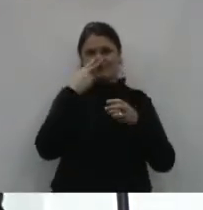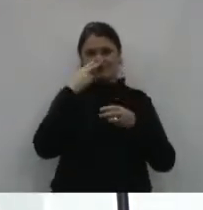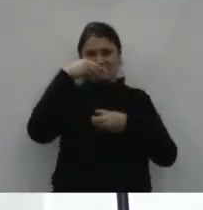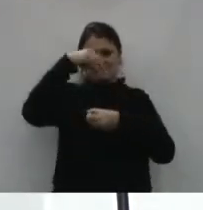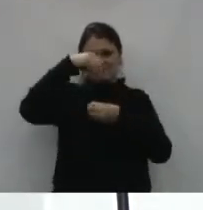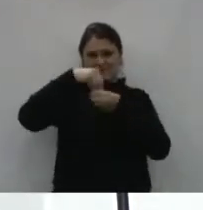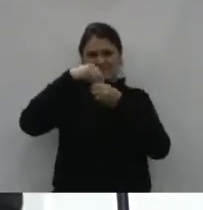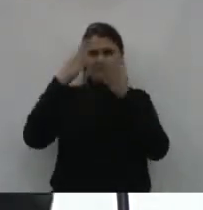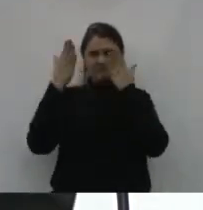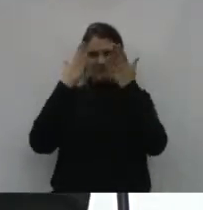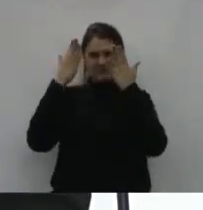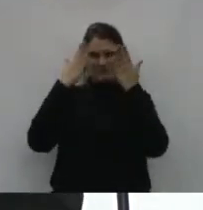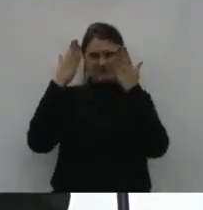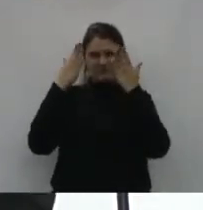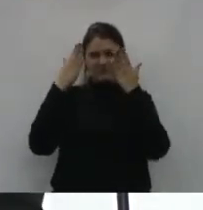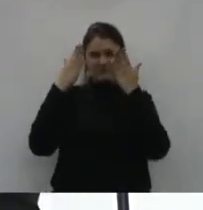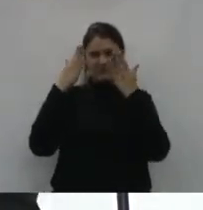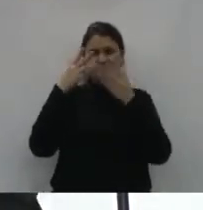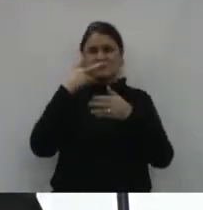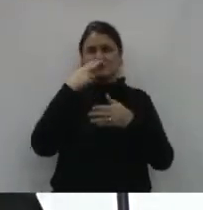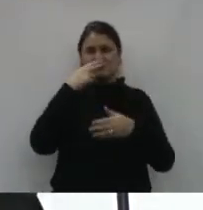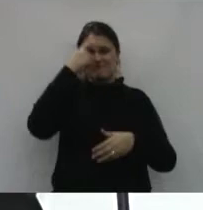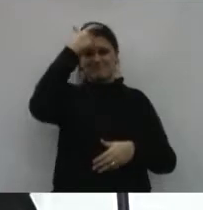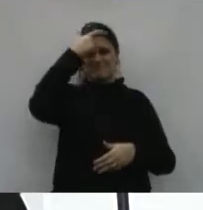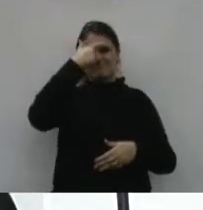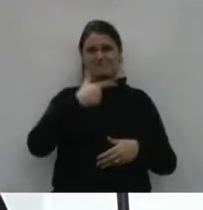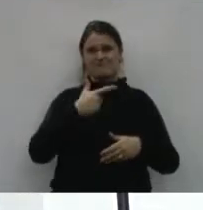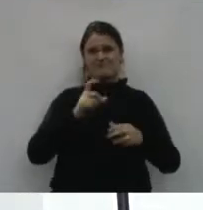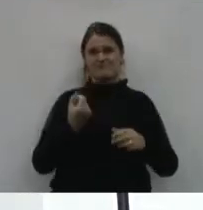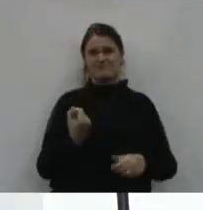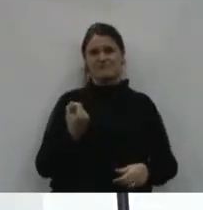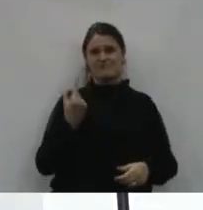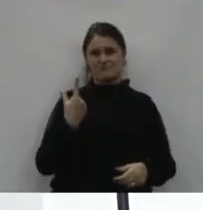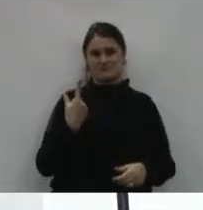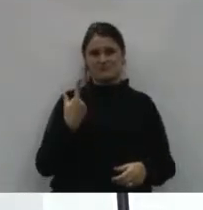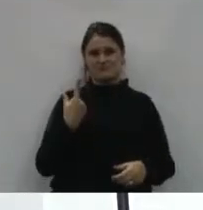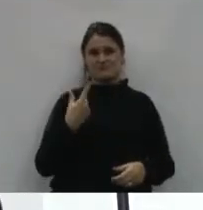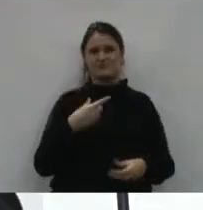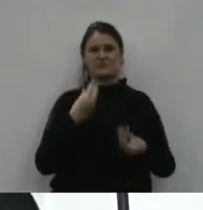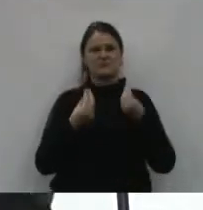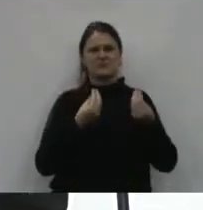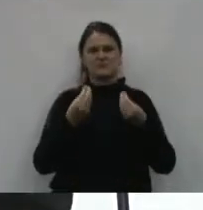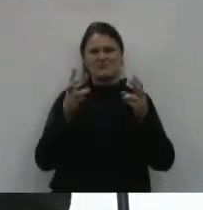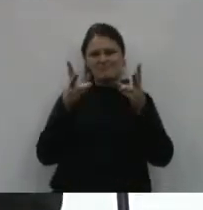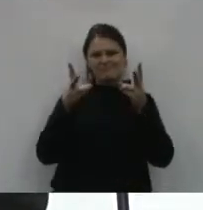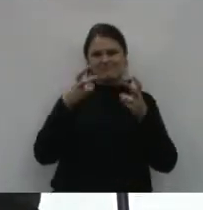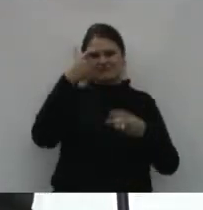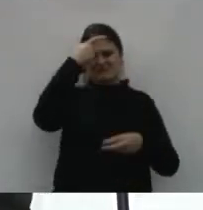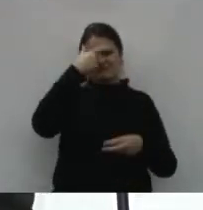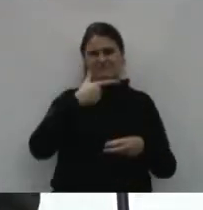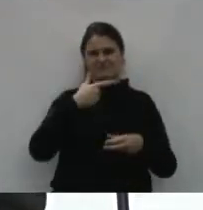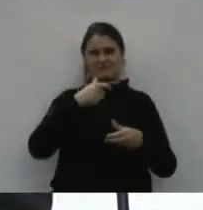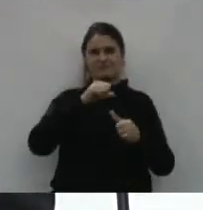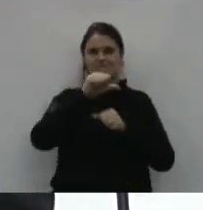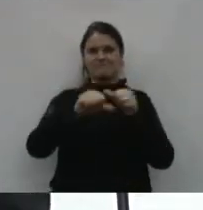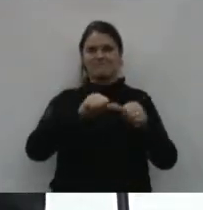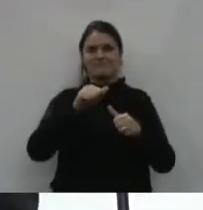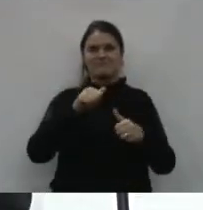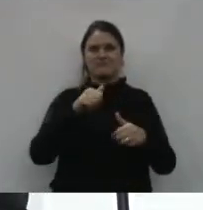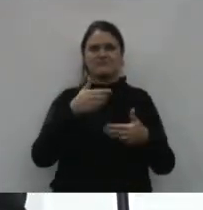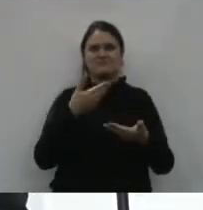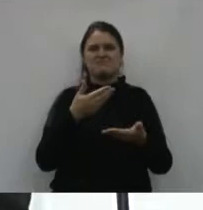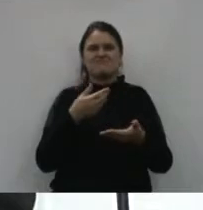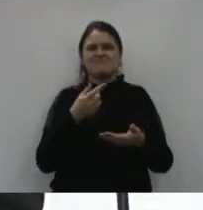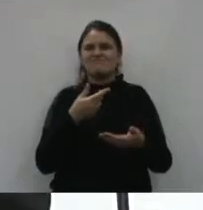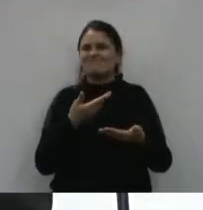são são fia são psicológicos e comportamentais os indicadores comportamentais mudança brusca